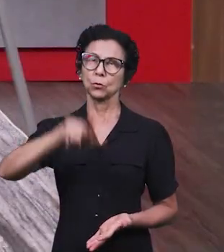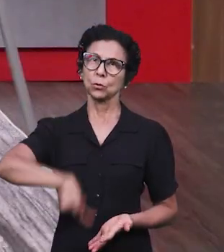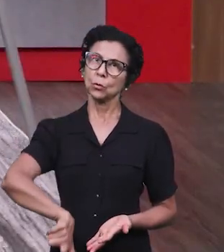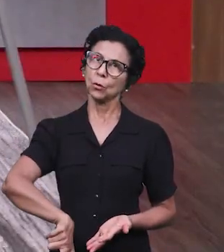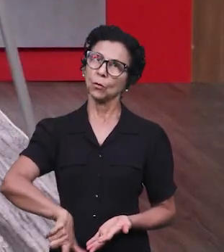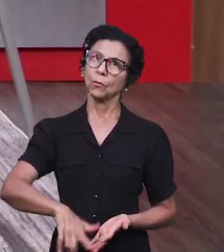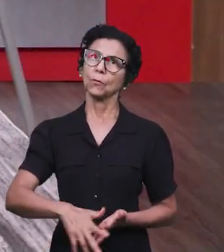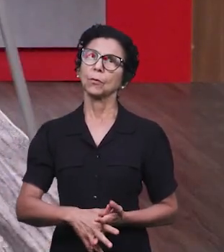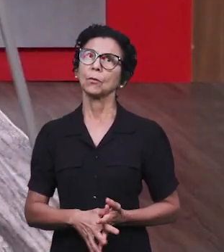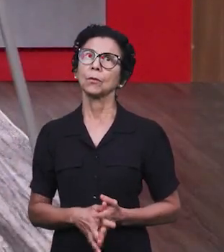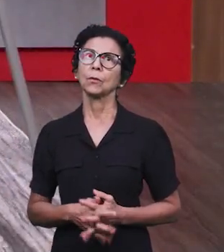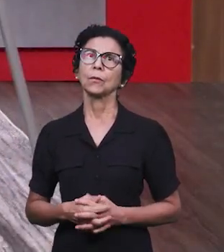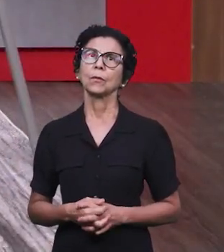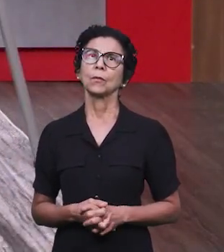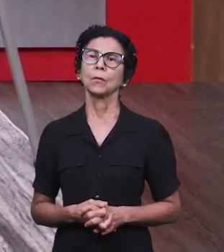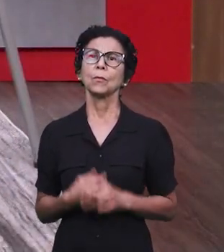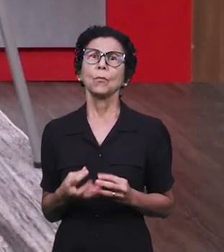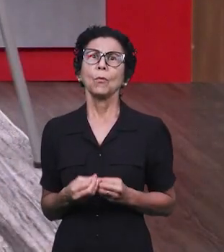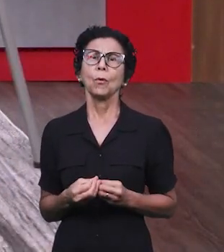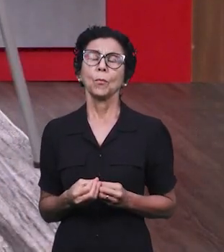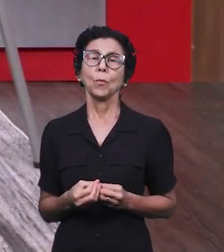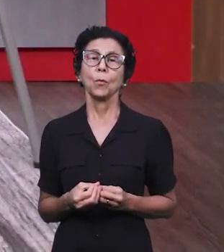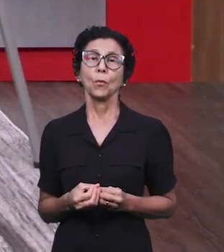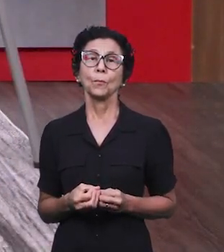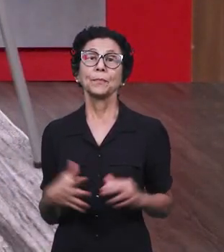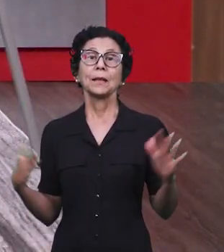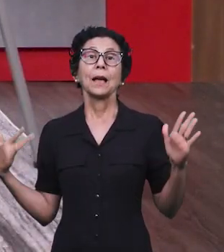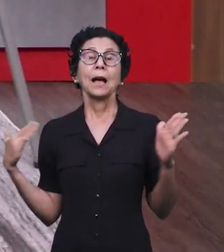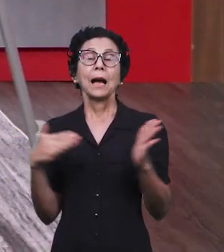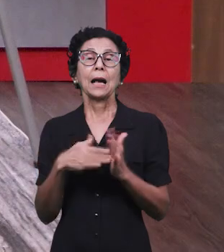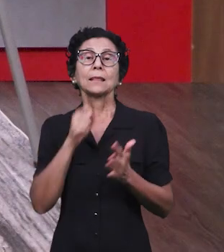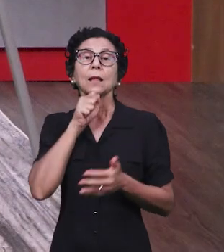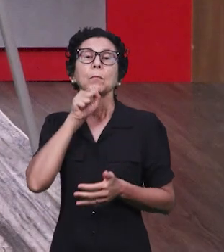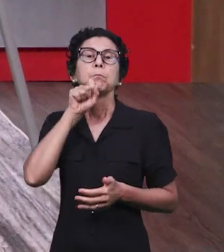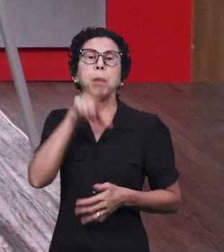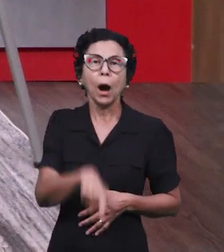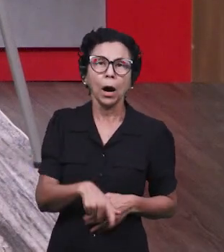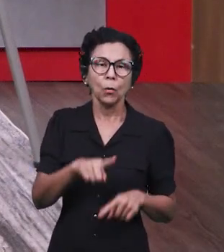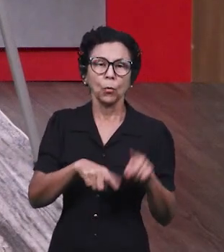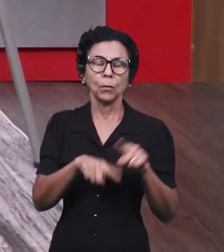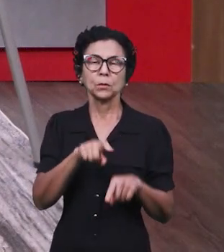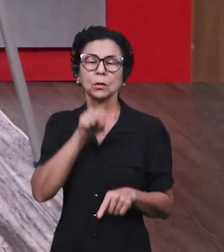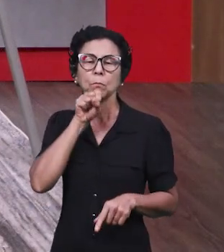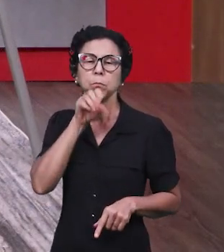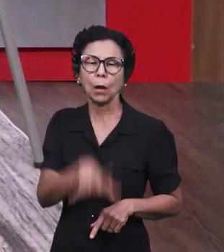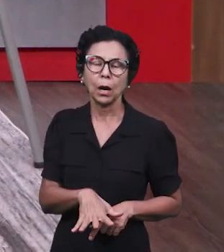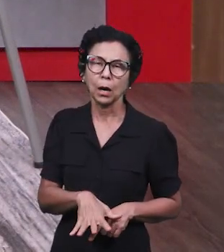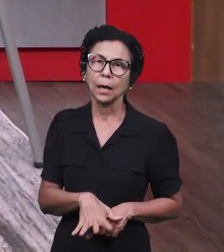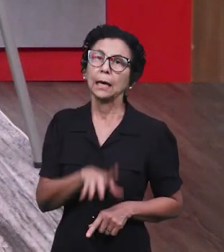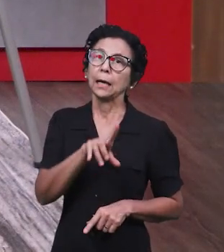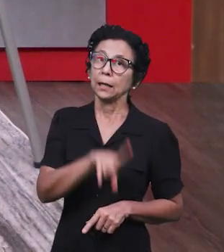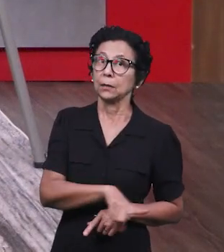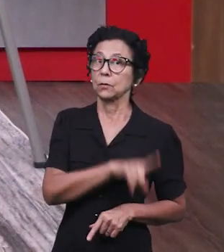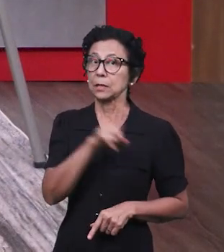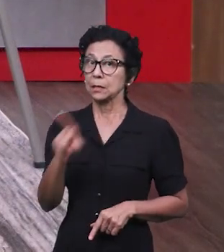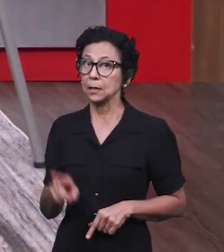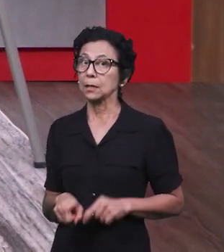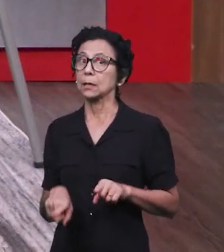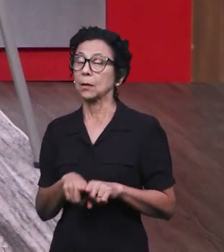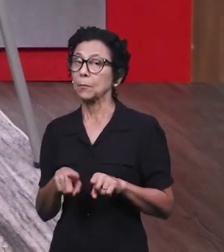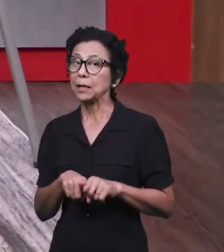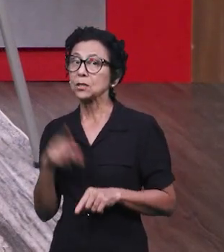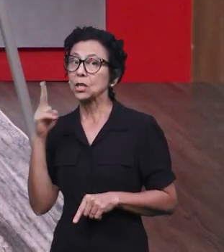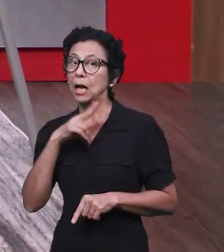Quando que eu vou fazer isso? Até desengasgar. Então, nisso você vai estar chamando o socorro especializado e vai fazer. Vou repetir